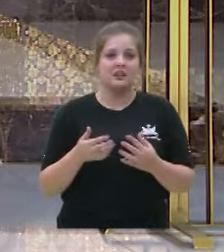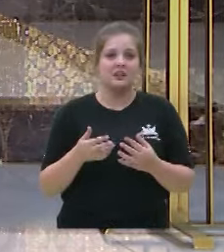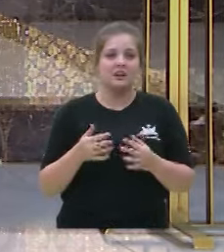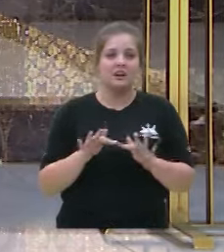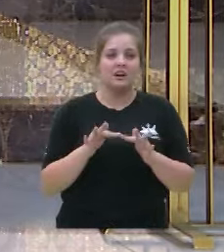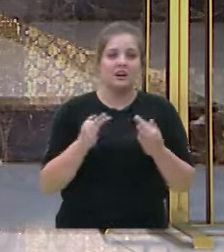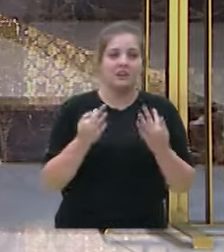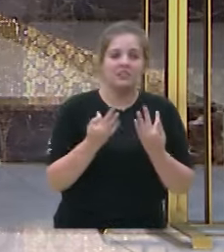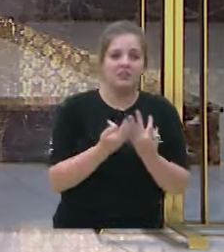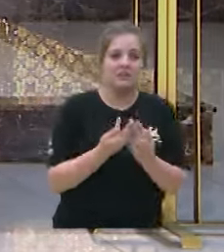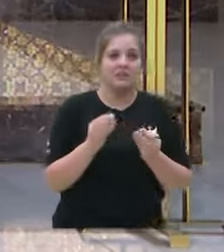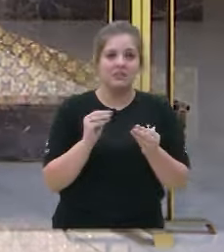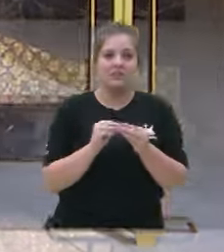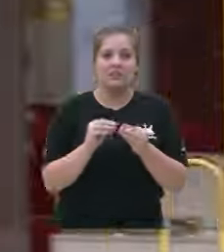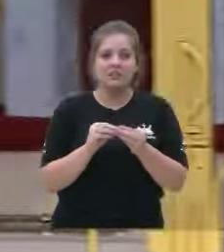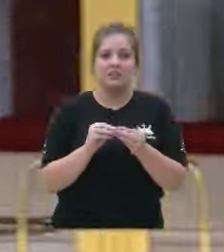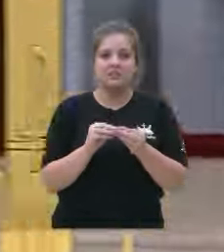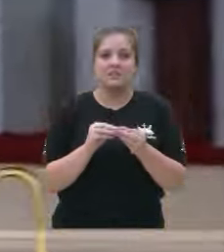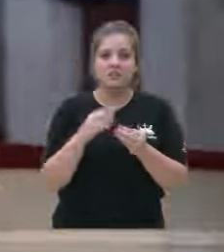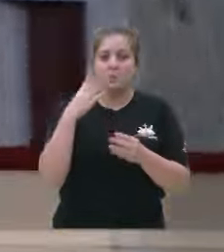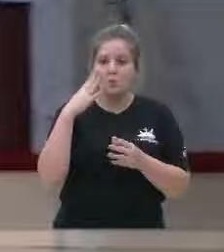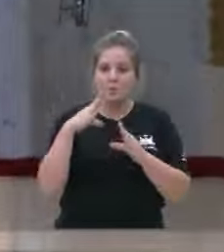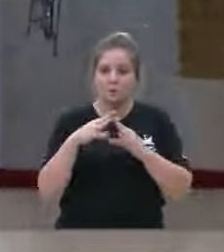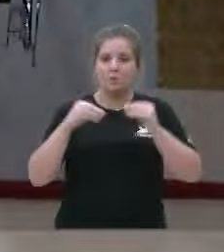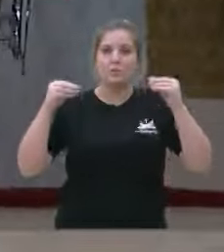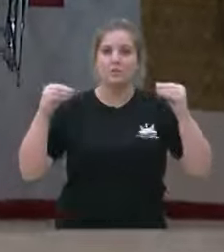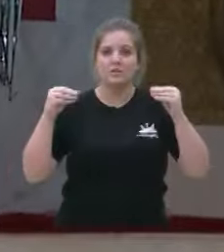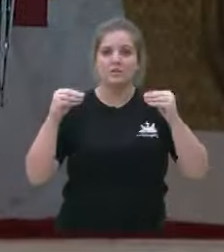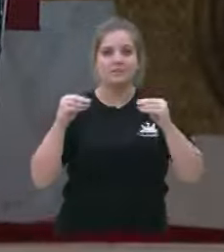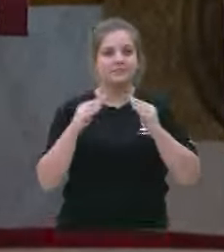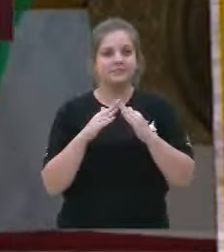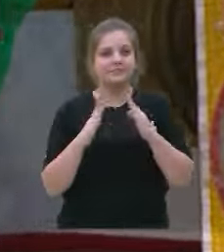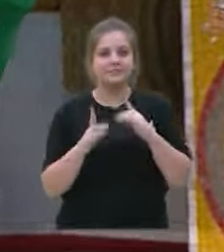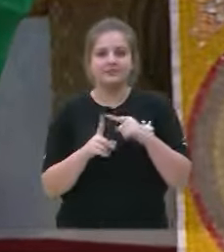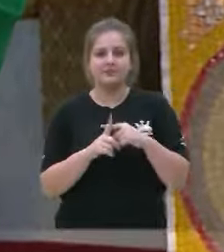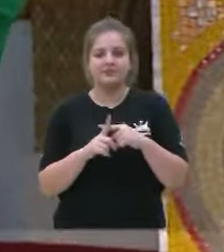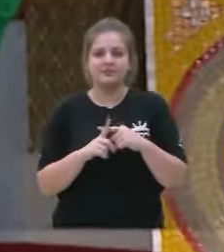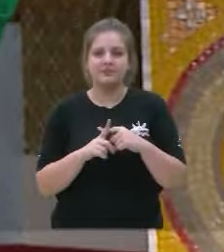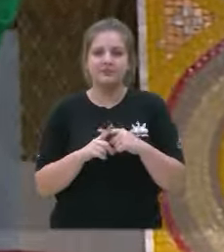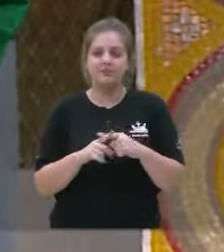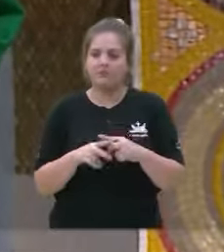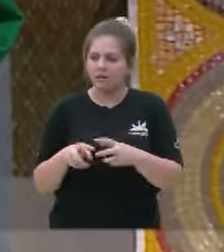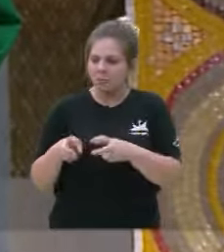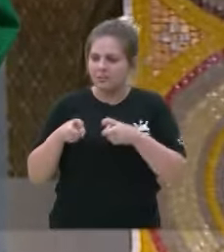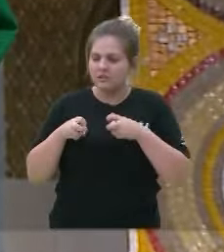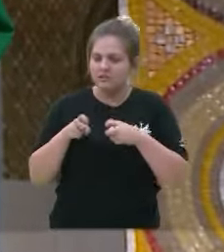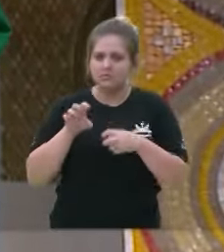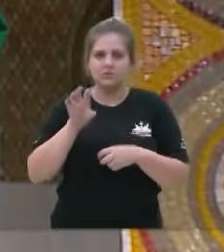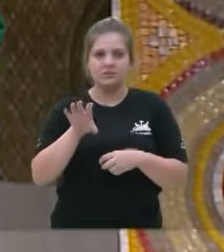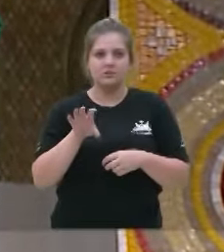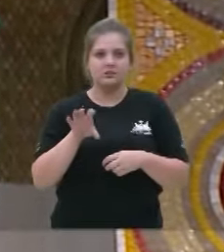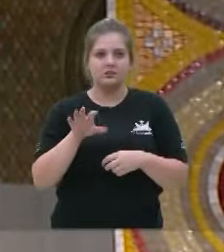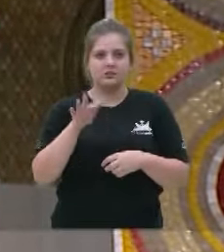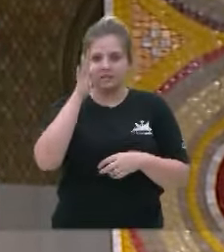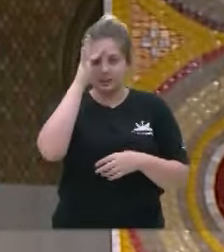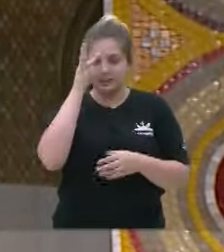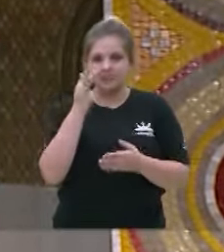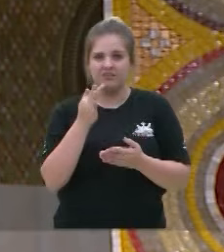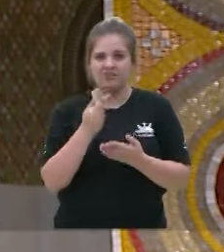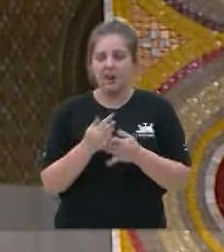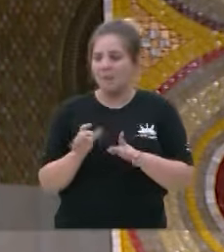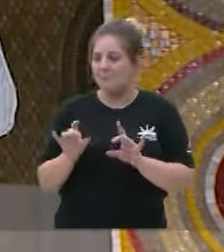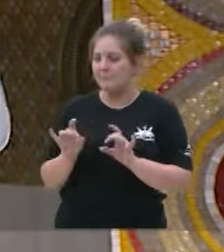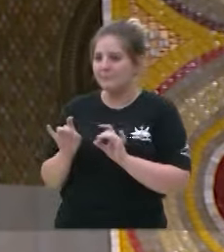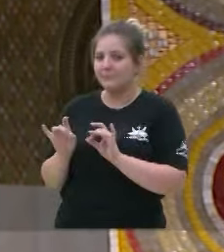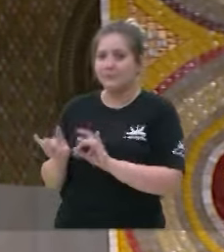sumiu da igreja percebam irmãos o abandono da fé